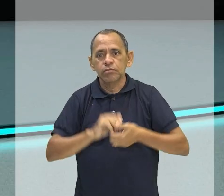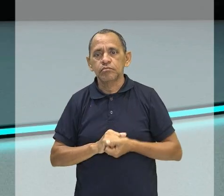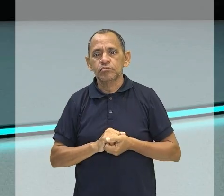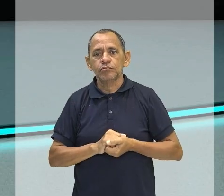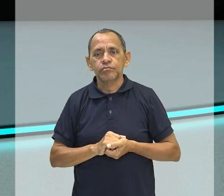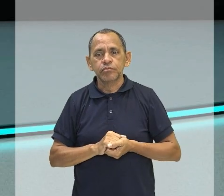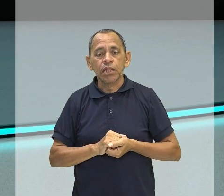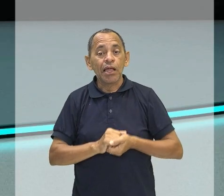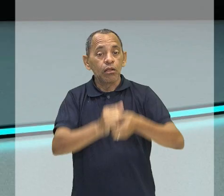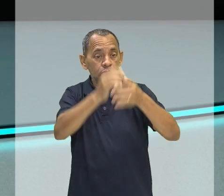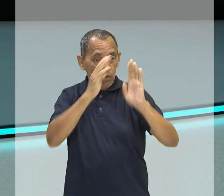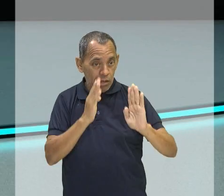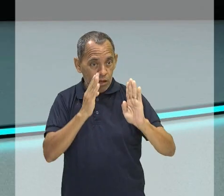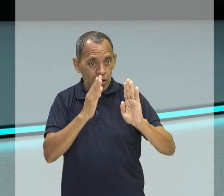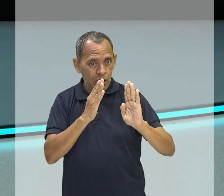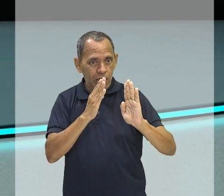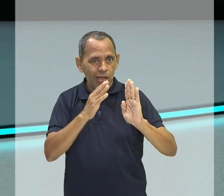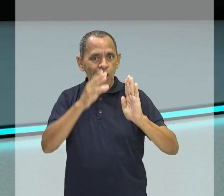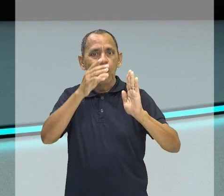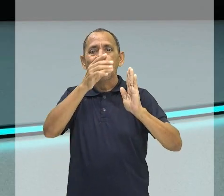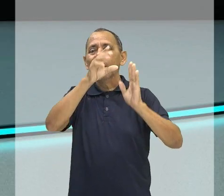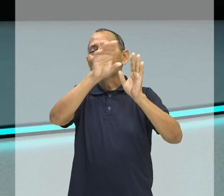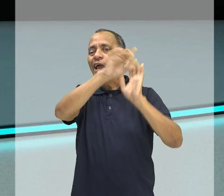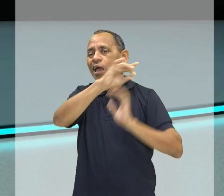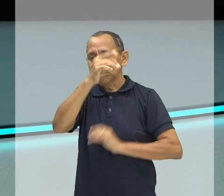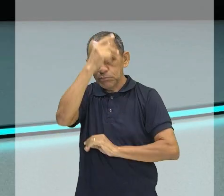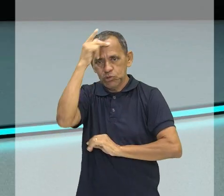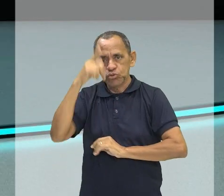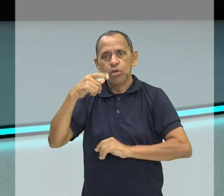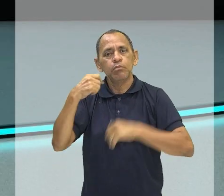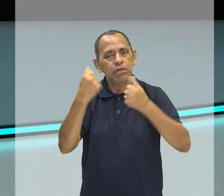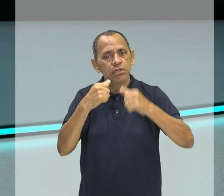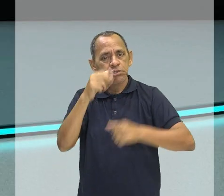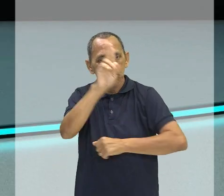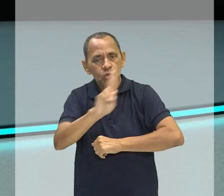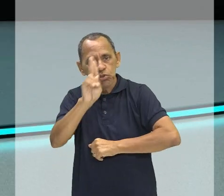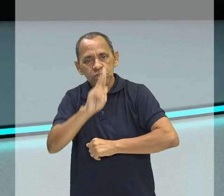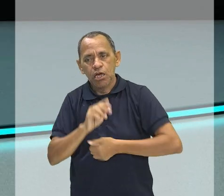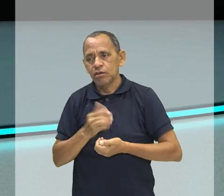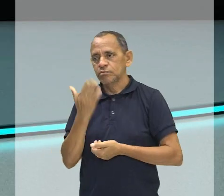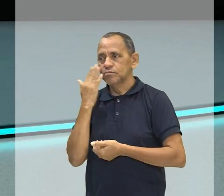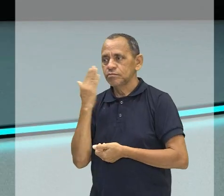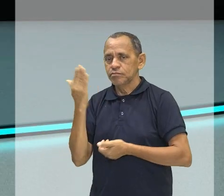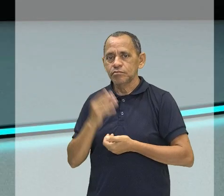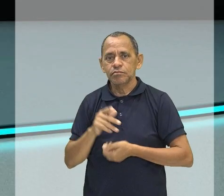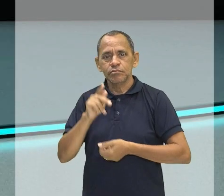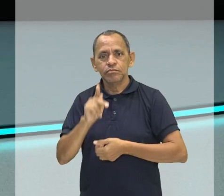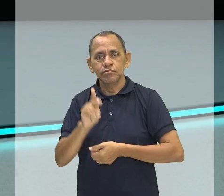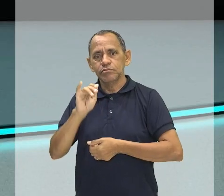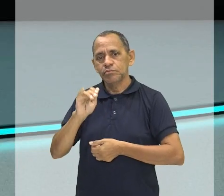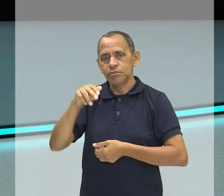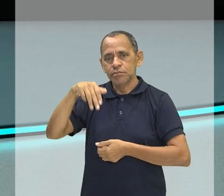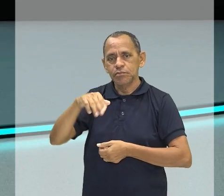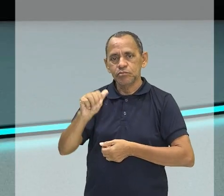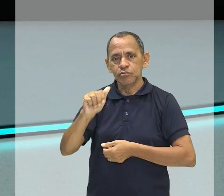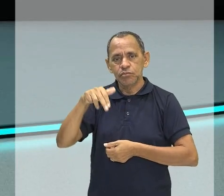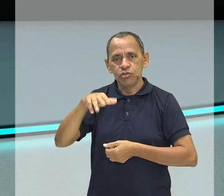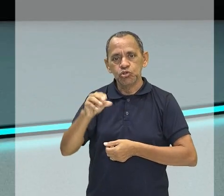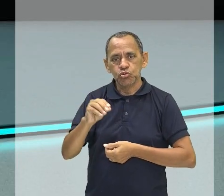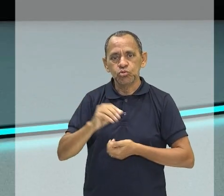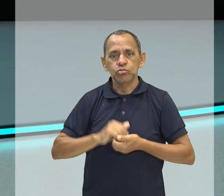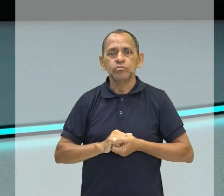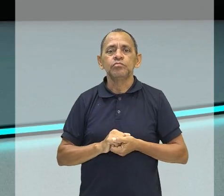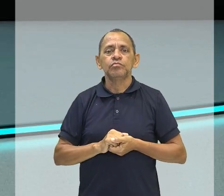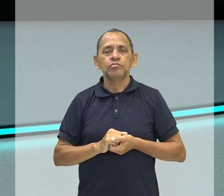de Karatê, cada atleta deve usar um kimono, que recebe o nome de Karate-gi ou Karate-gi,